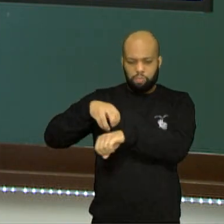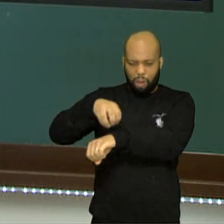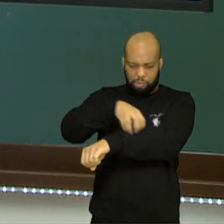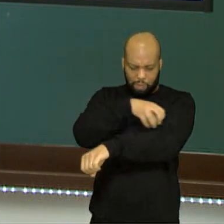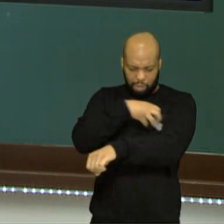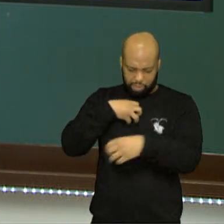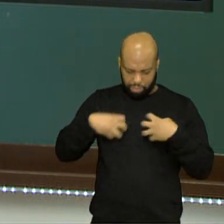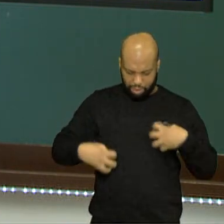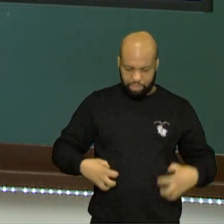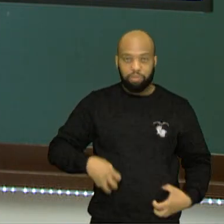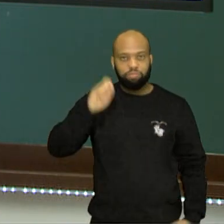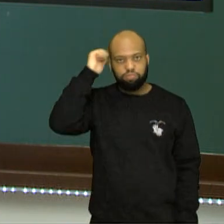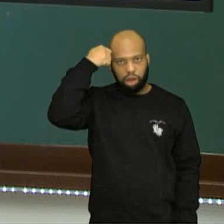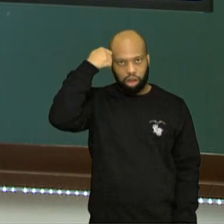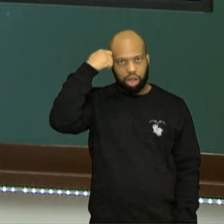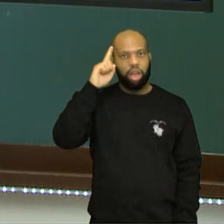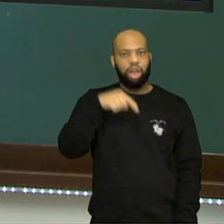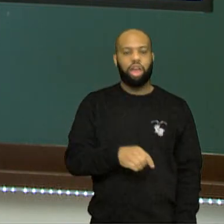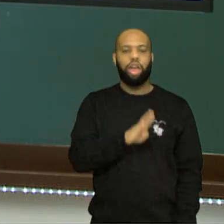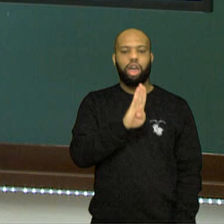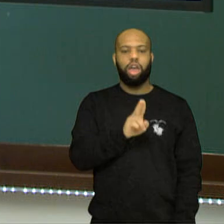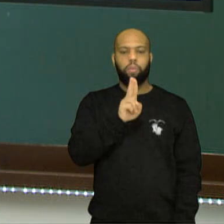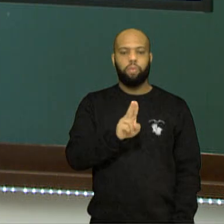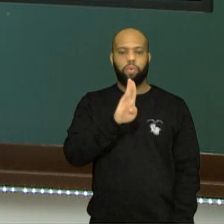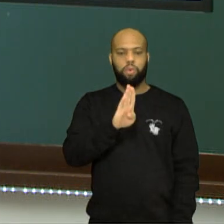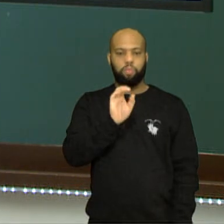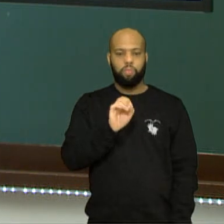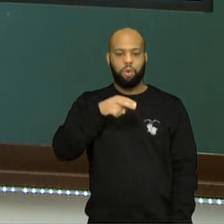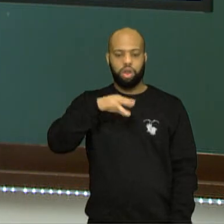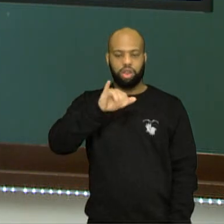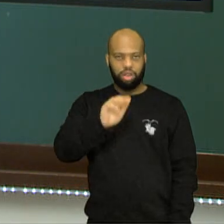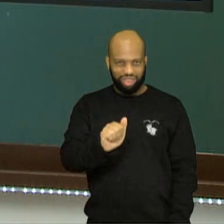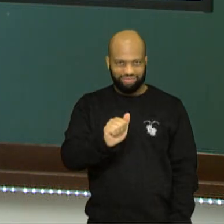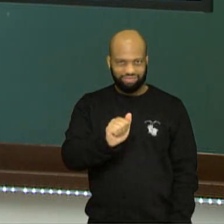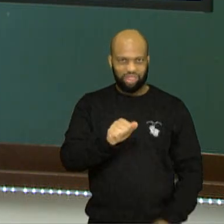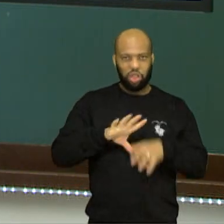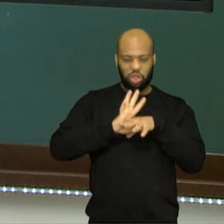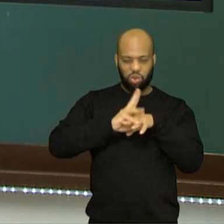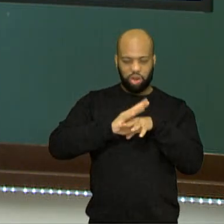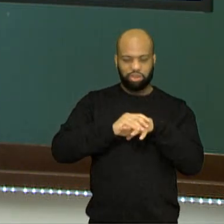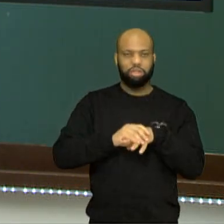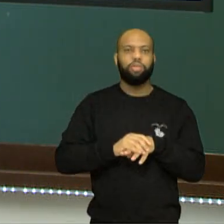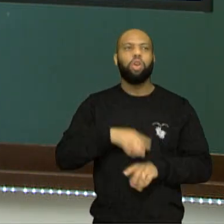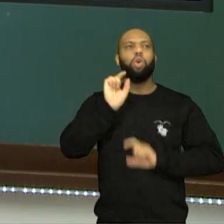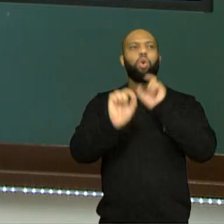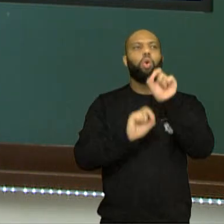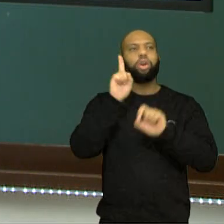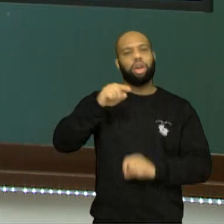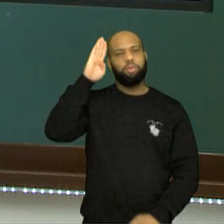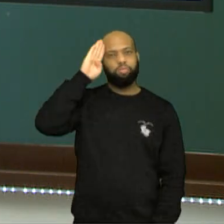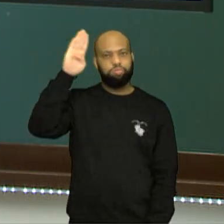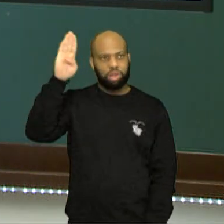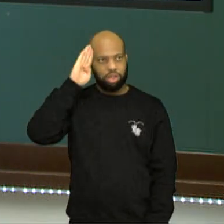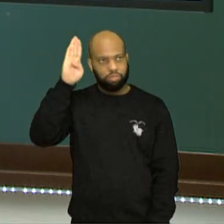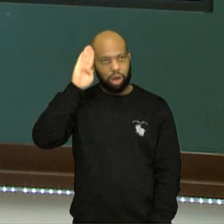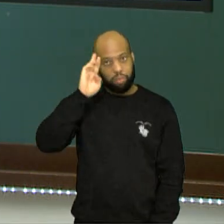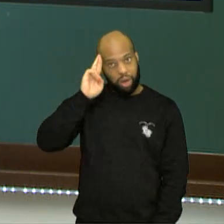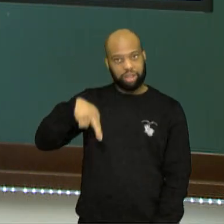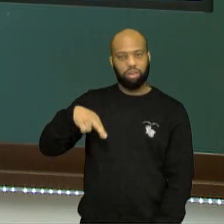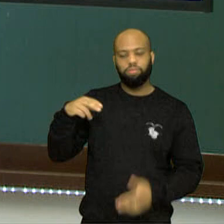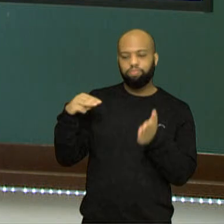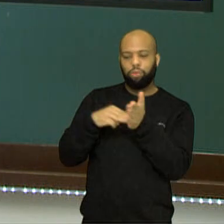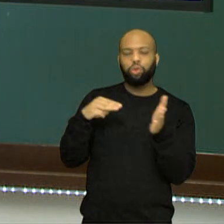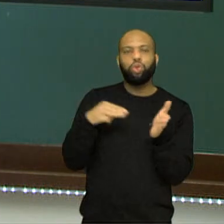a gente vai ver em uma das próximas aulas, beleza? E quais que são as principais razões para a guerra? A gente tem